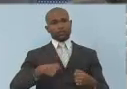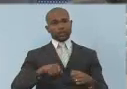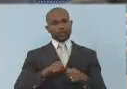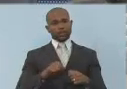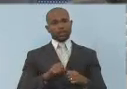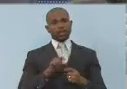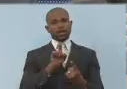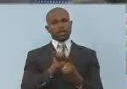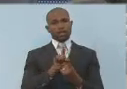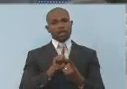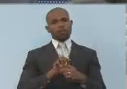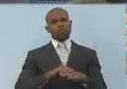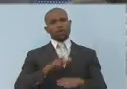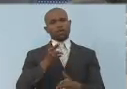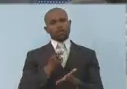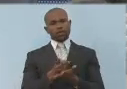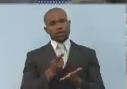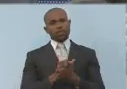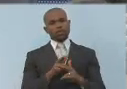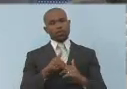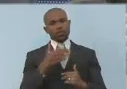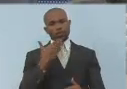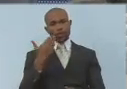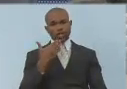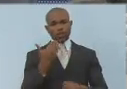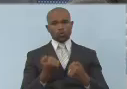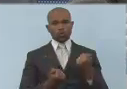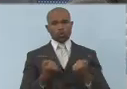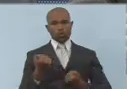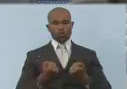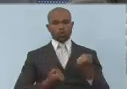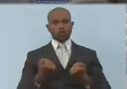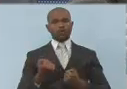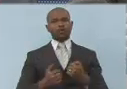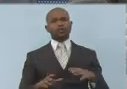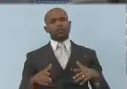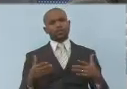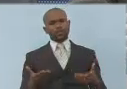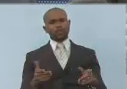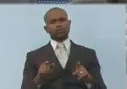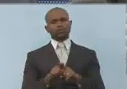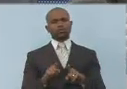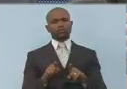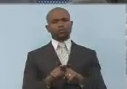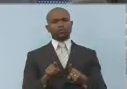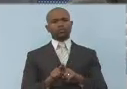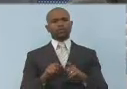atendidas mais constantemente pelo Fácil Móvel. Tá? Então, também,